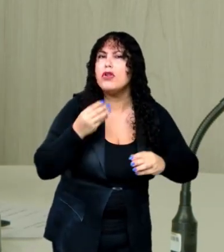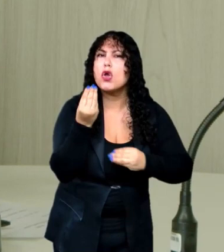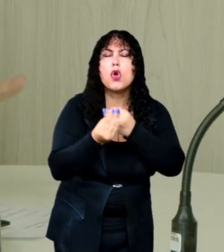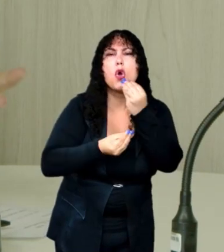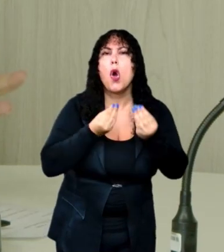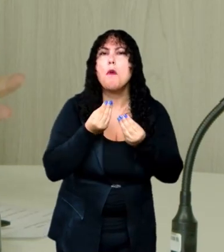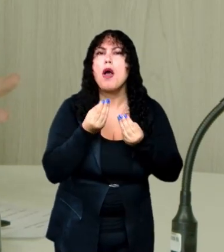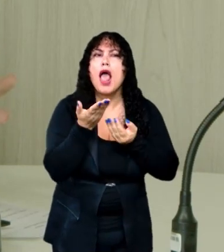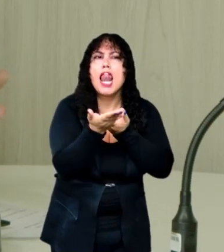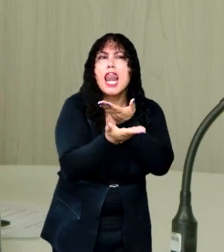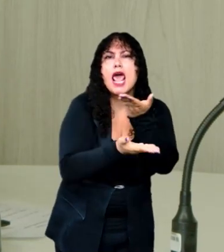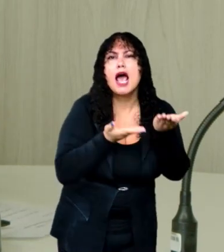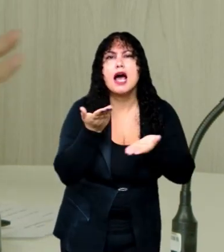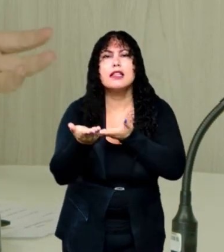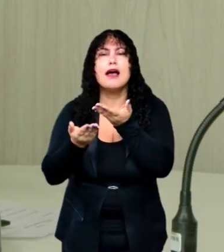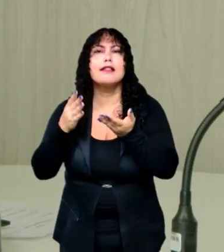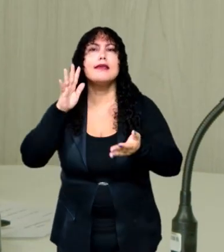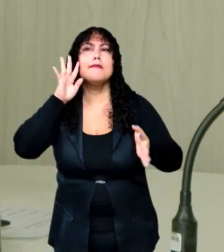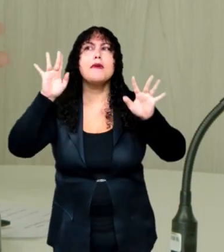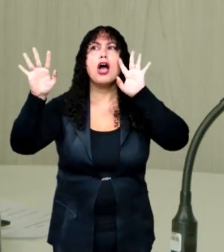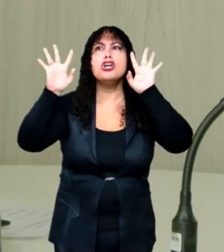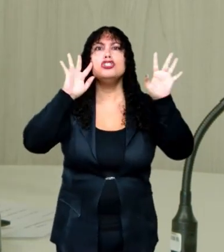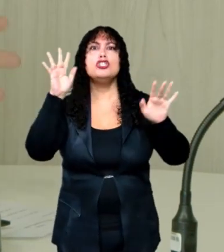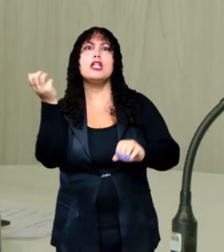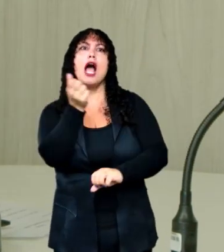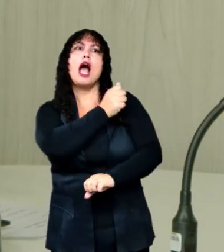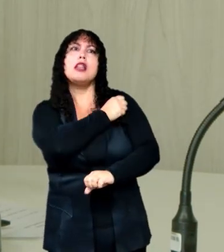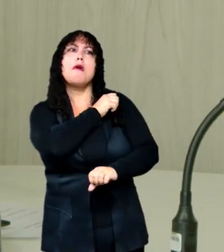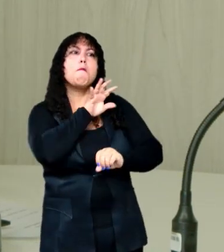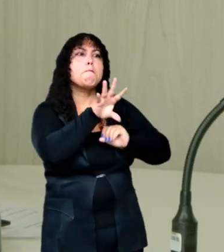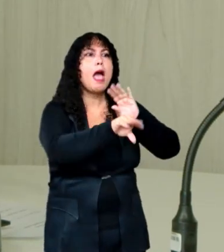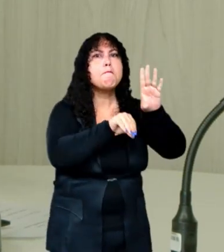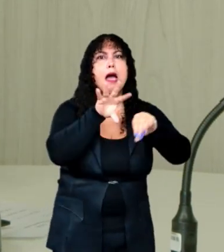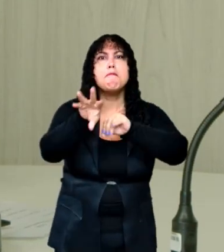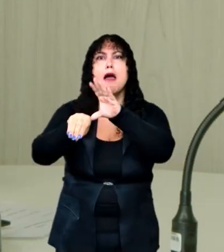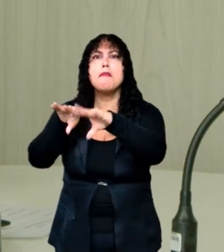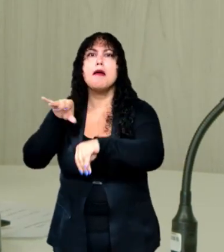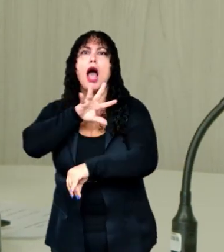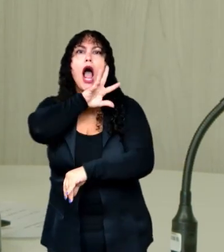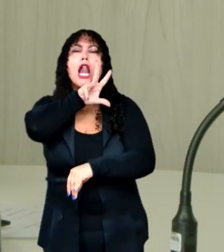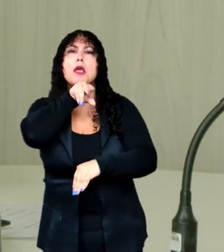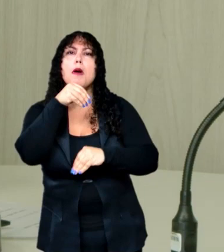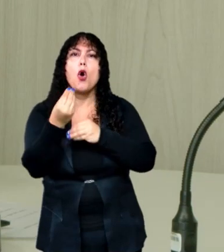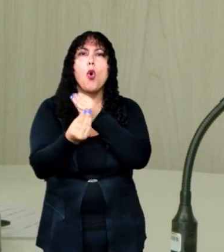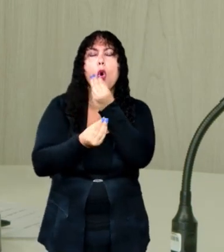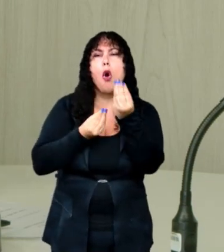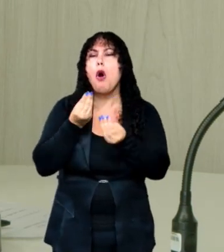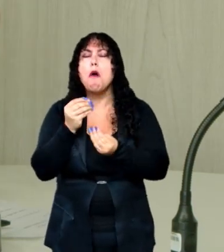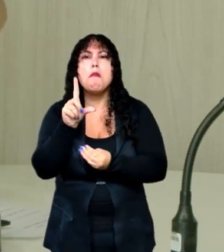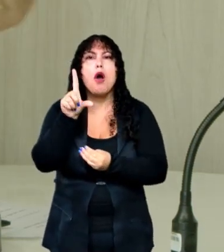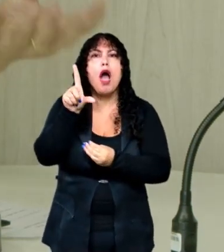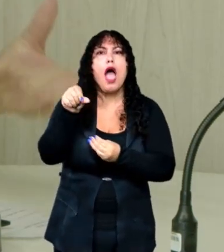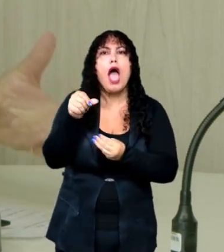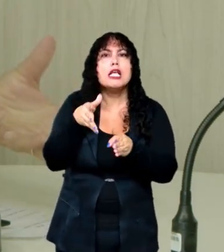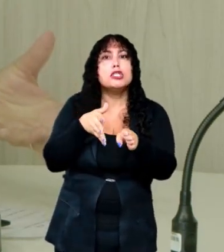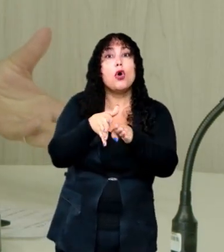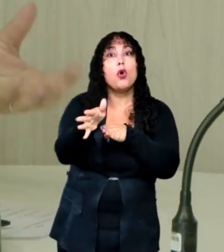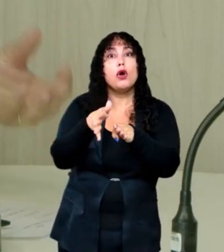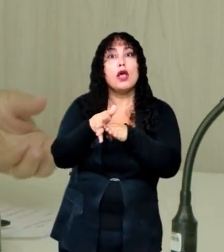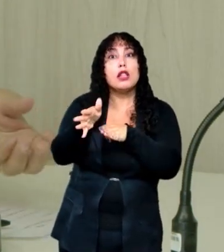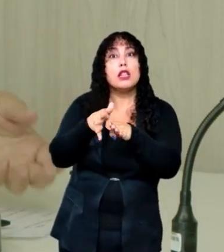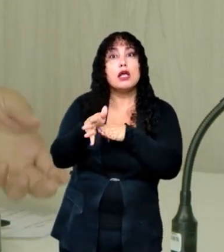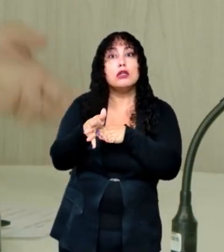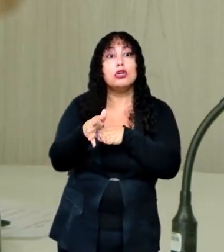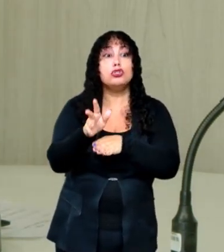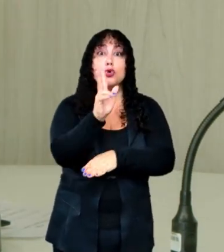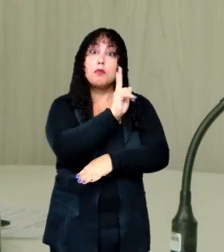isso é tratado? Porque imagino vários alunos mexendo ali num animal, como é que é essa orientação de